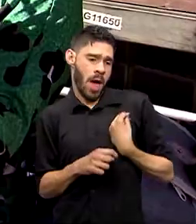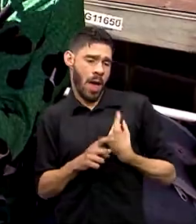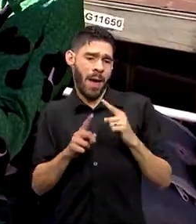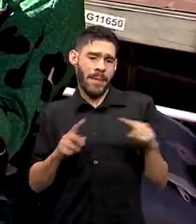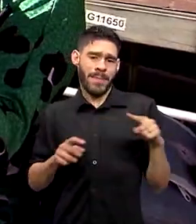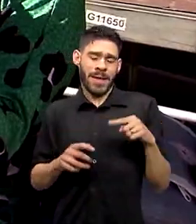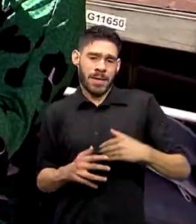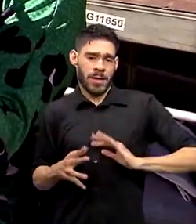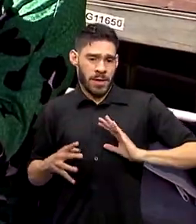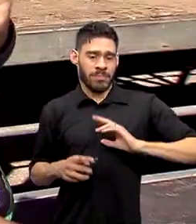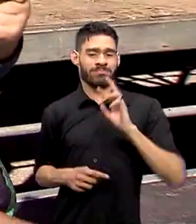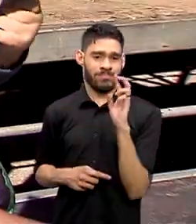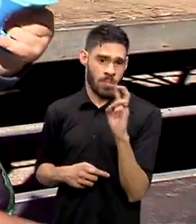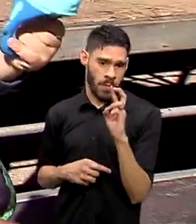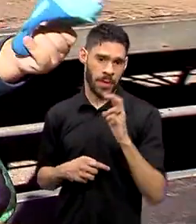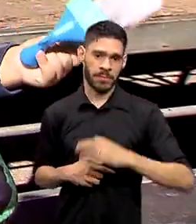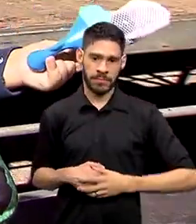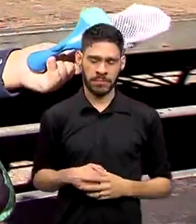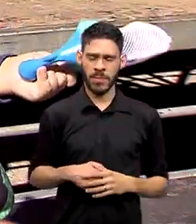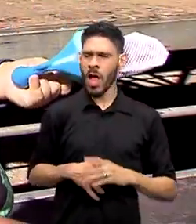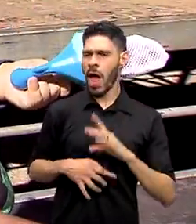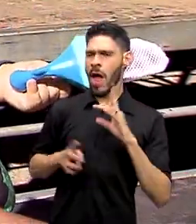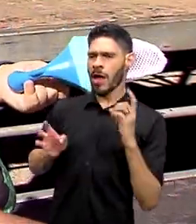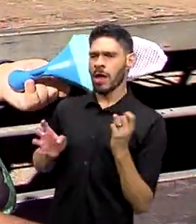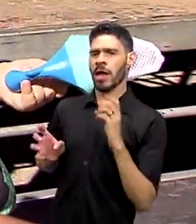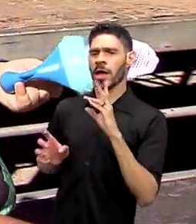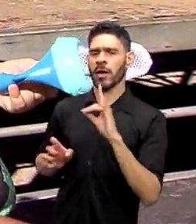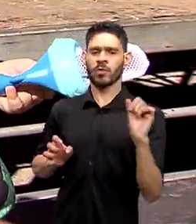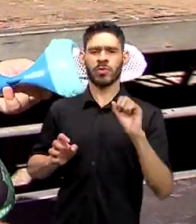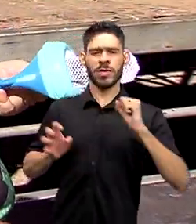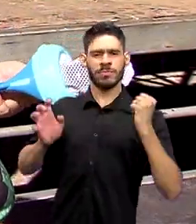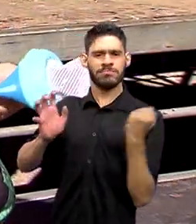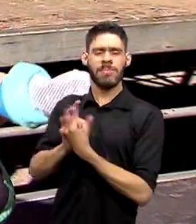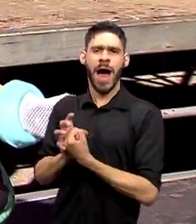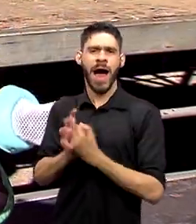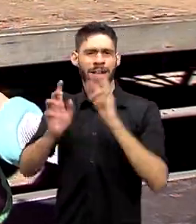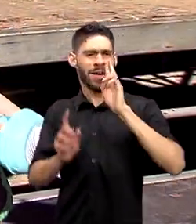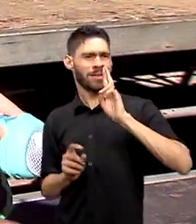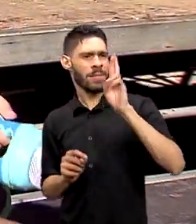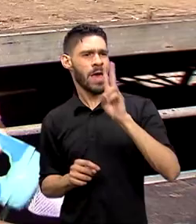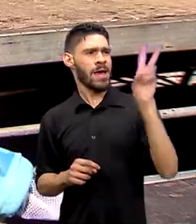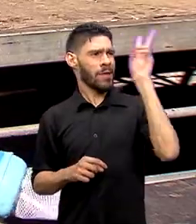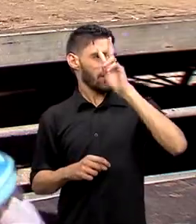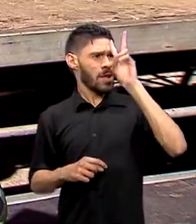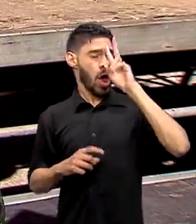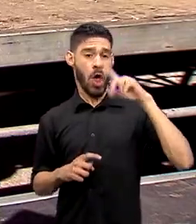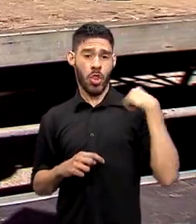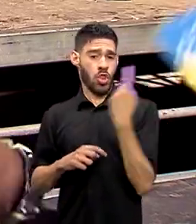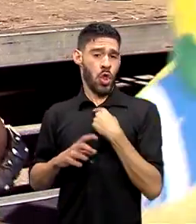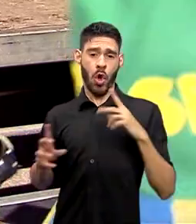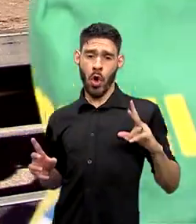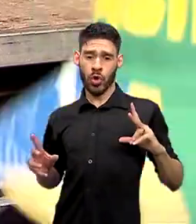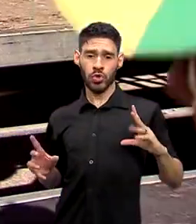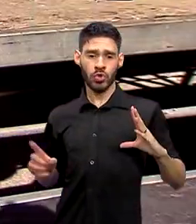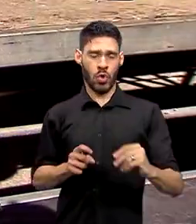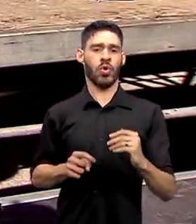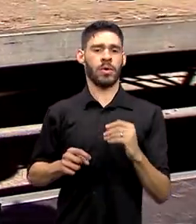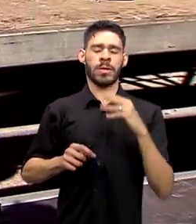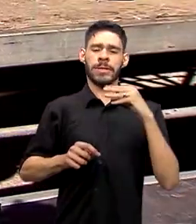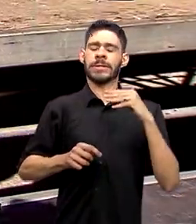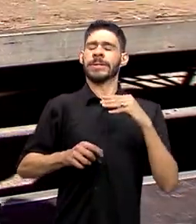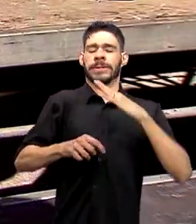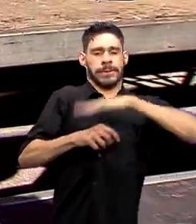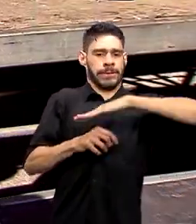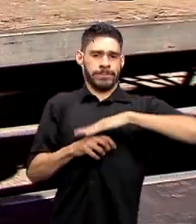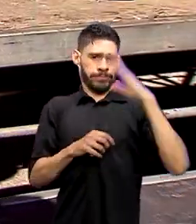mas dentro da barriga da mãe. Uma data de esperança, de lembrar que nós somos brasileiros, de